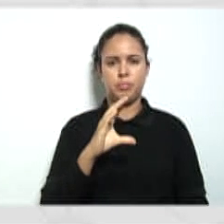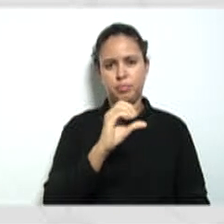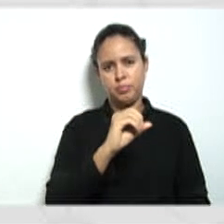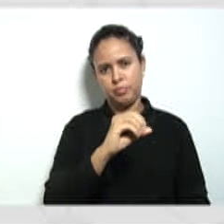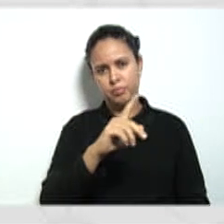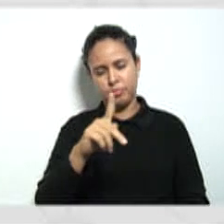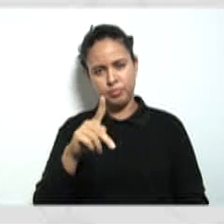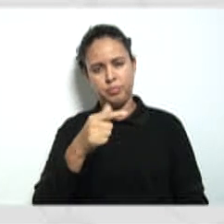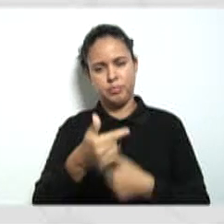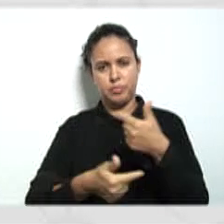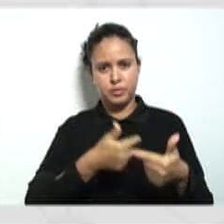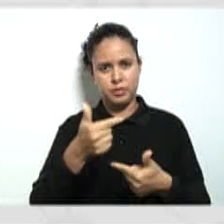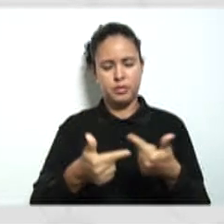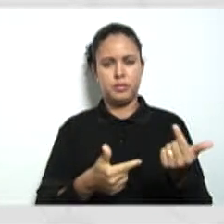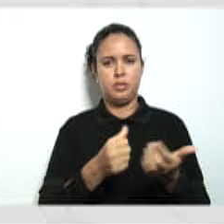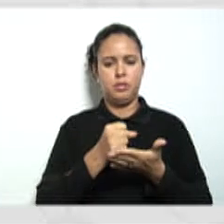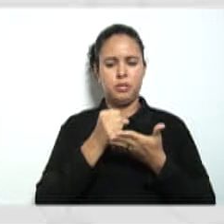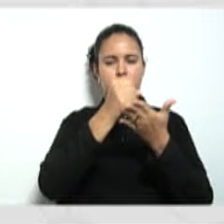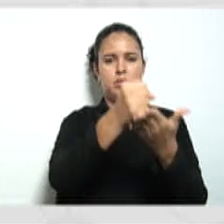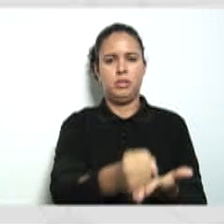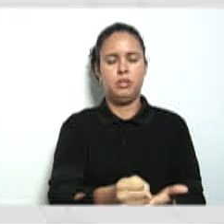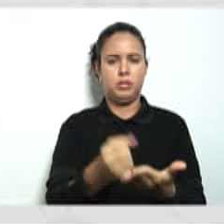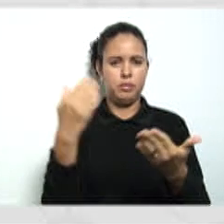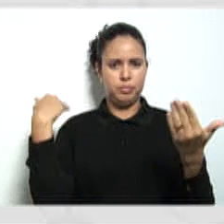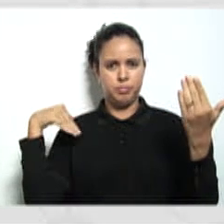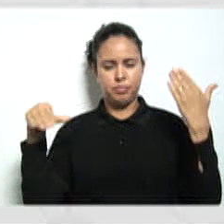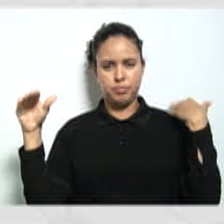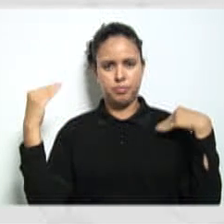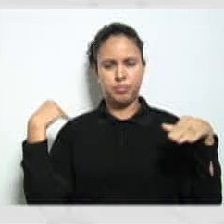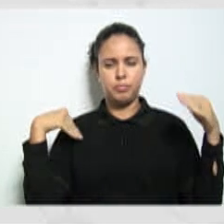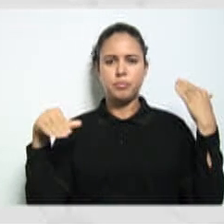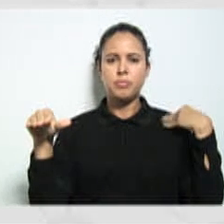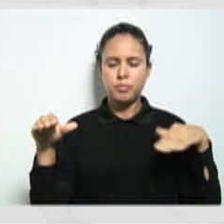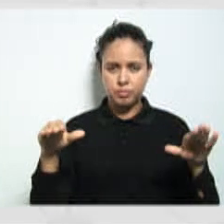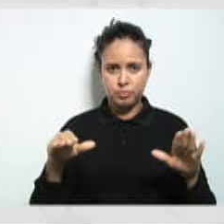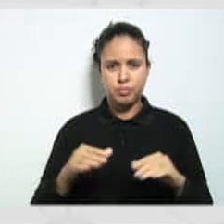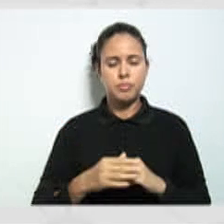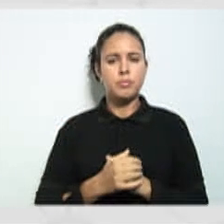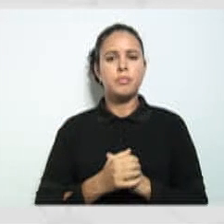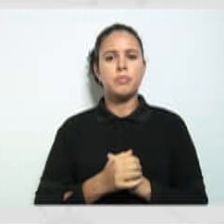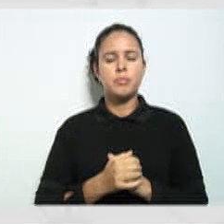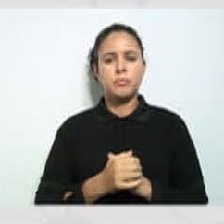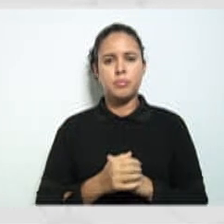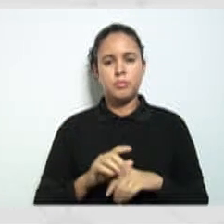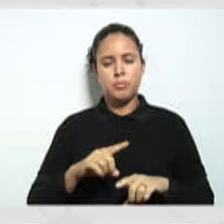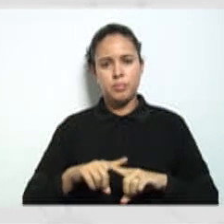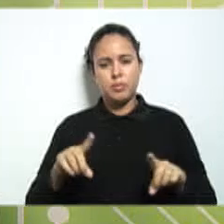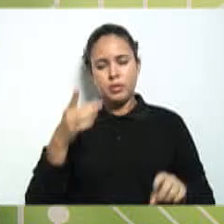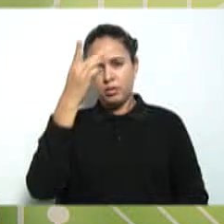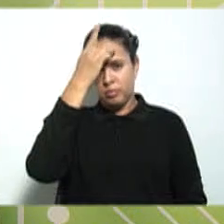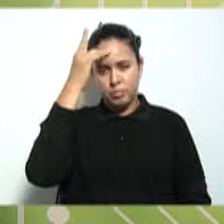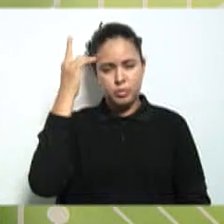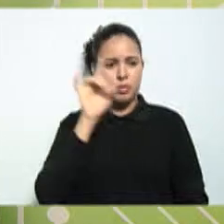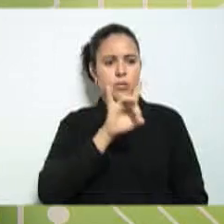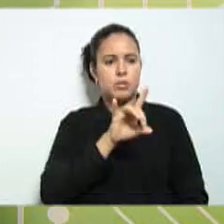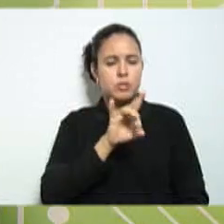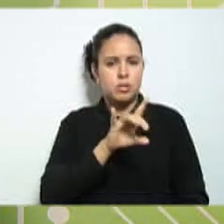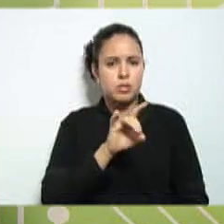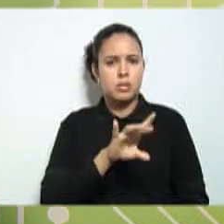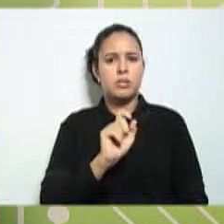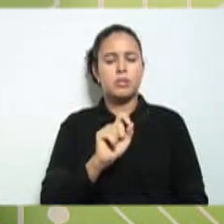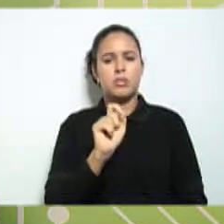turísticos. Então a gente tem guias, nossa região mesmo é uma região que tem muito potencial turístico, mas que é muito difícil uma pessoa chegar sozinha, né, até ter